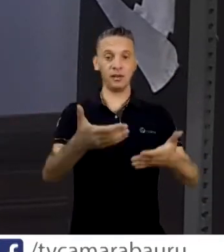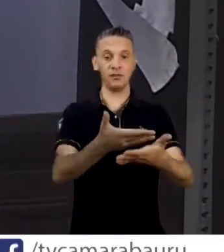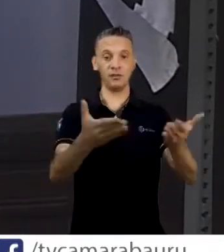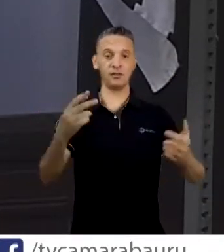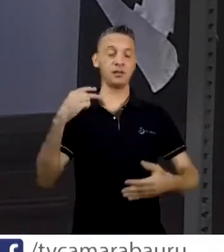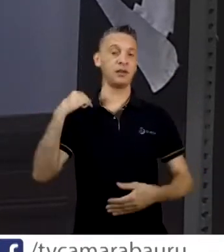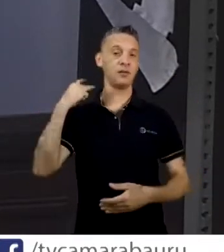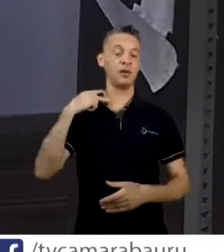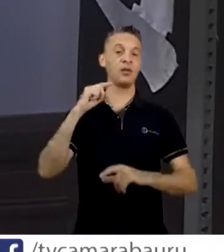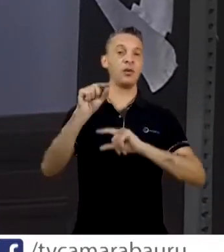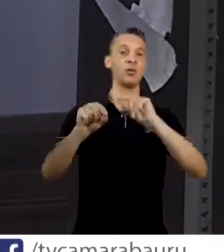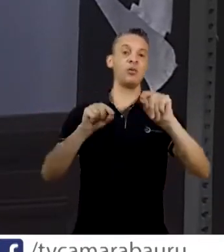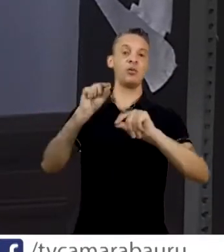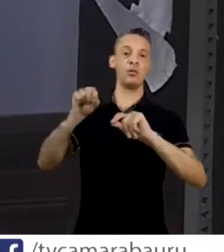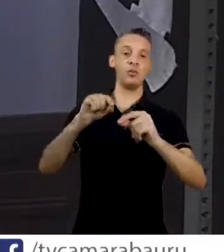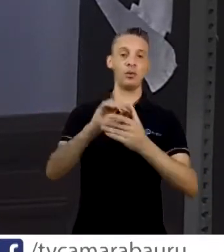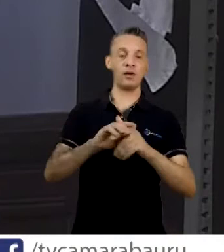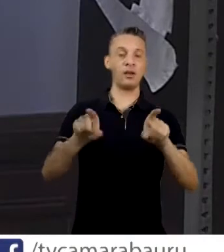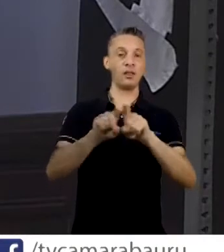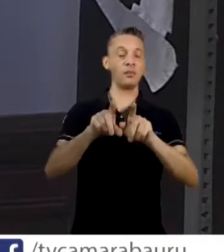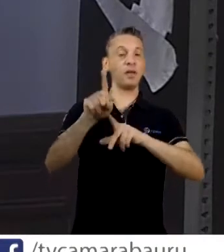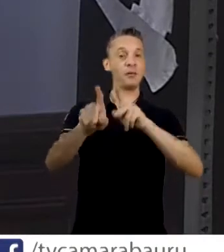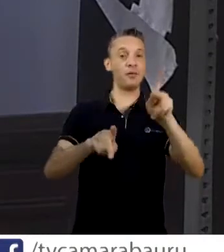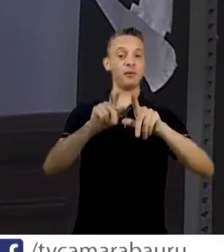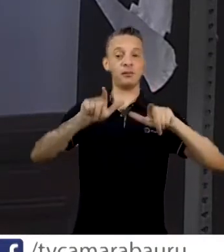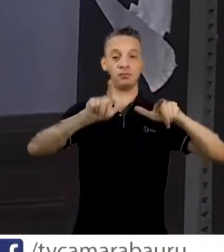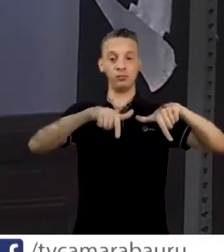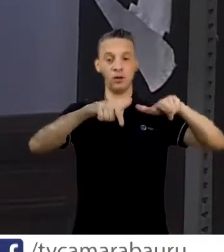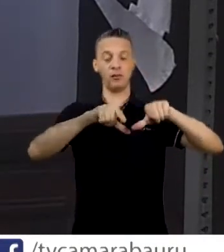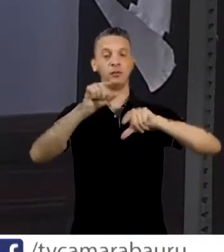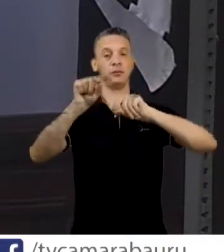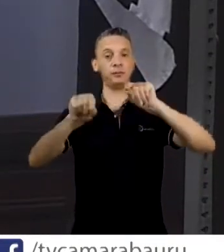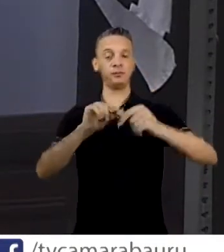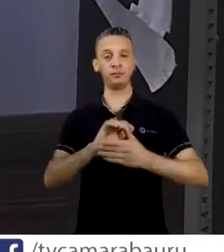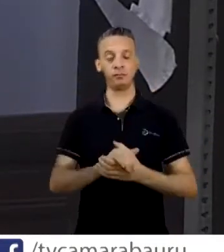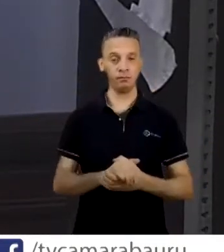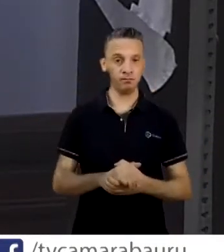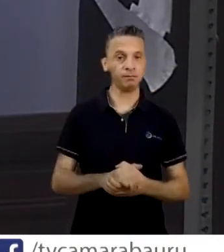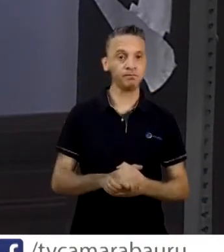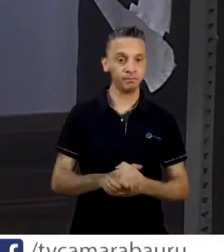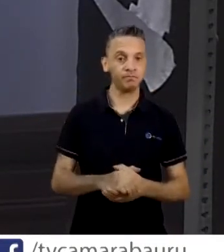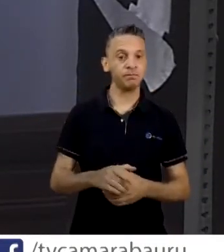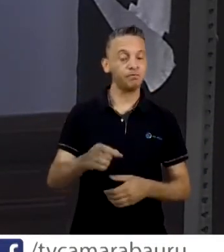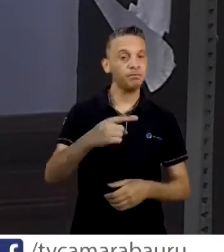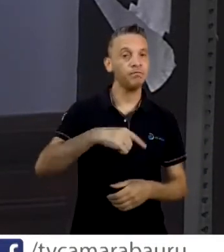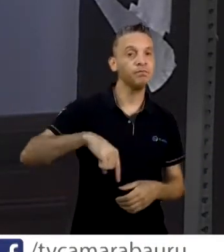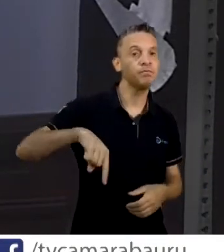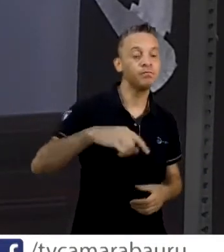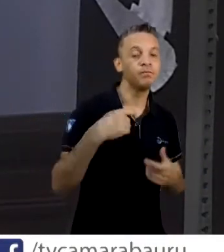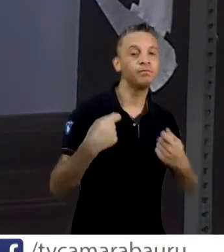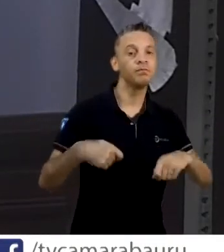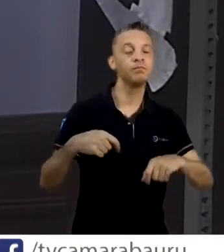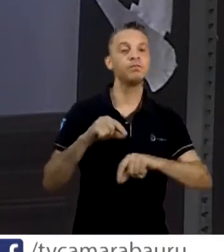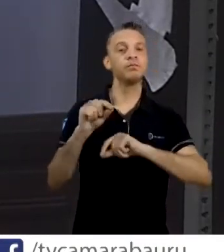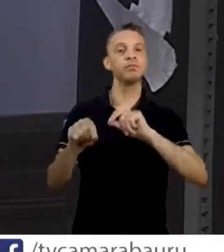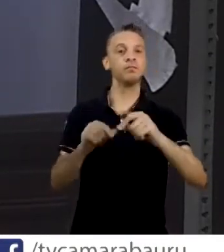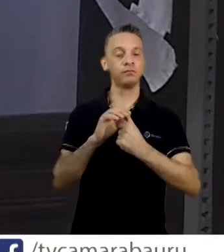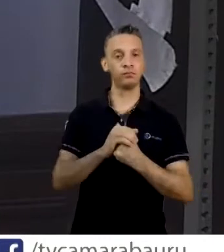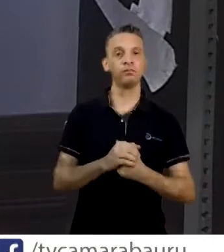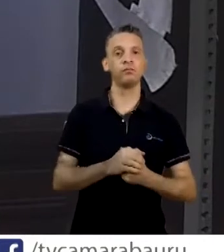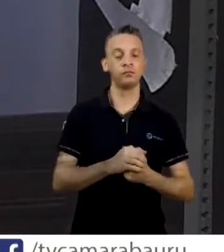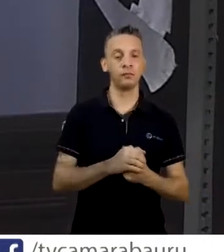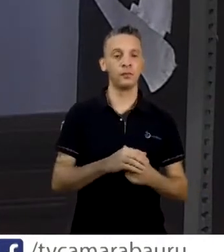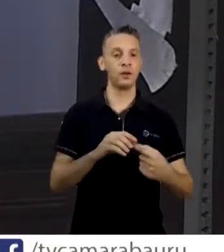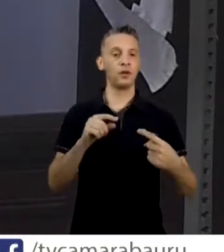dessa casa e a toda a população que nos acompanha, você vê que nós temos que tomar uma medida referente